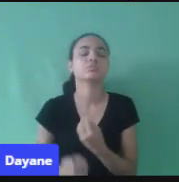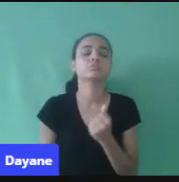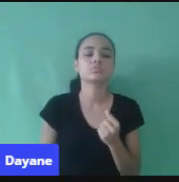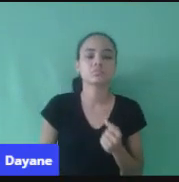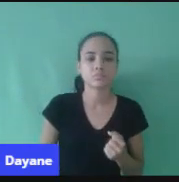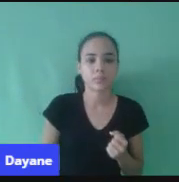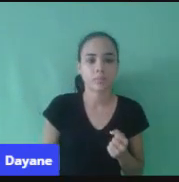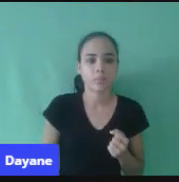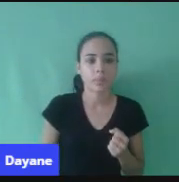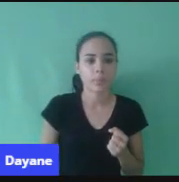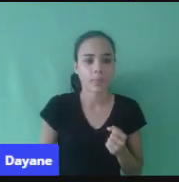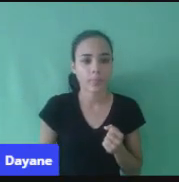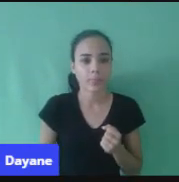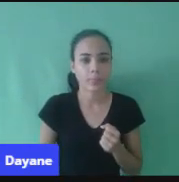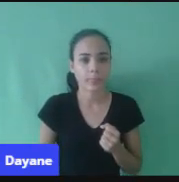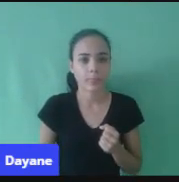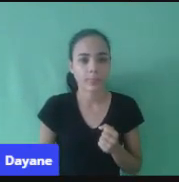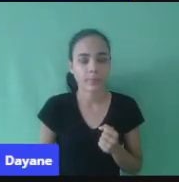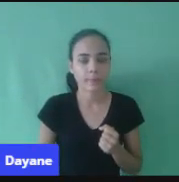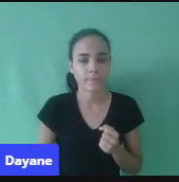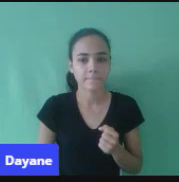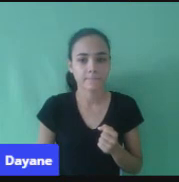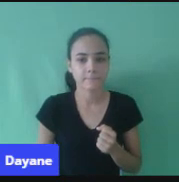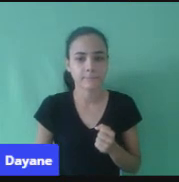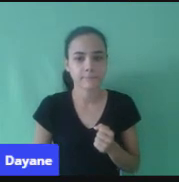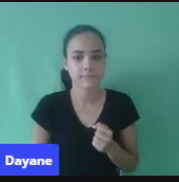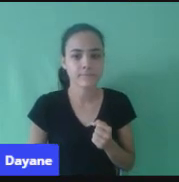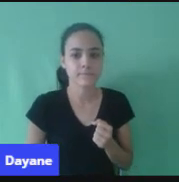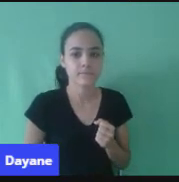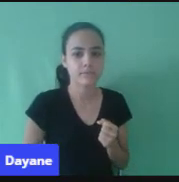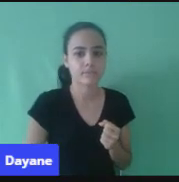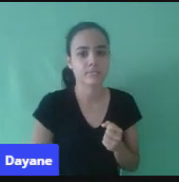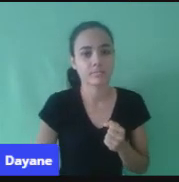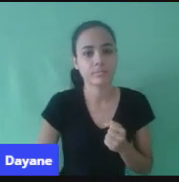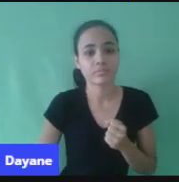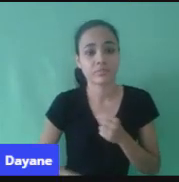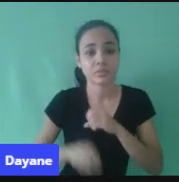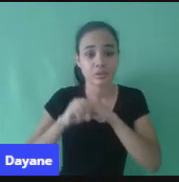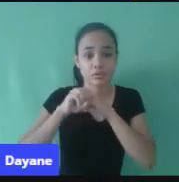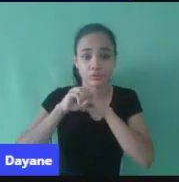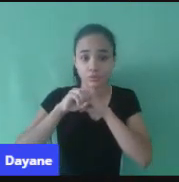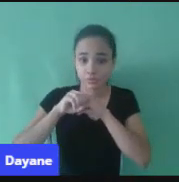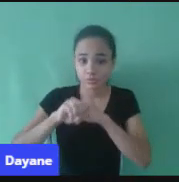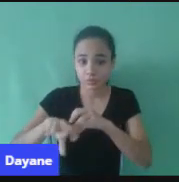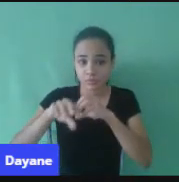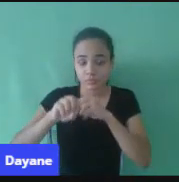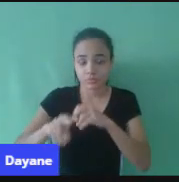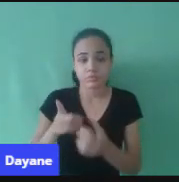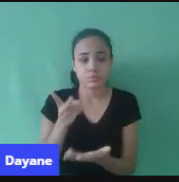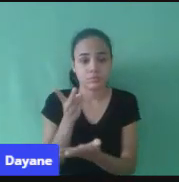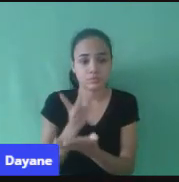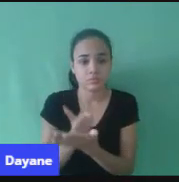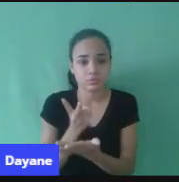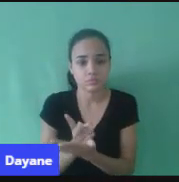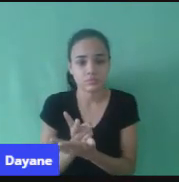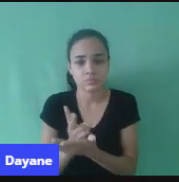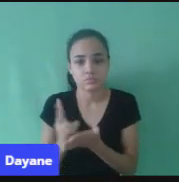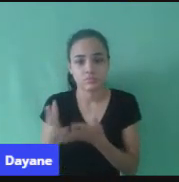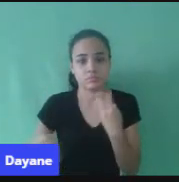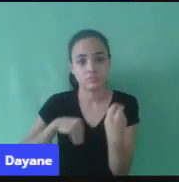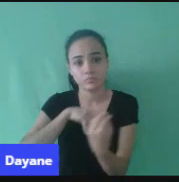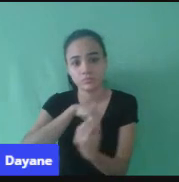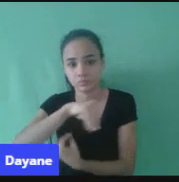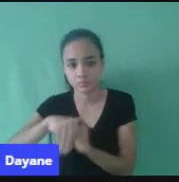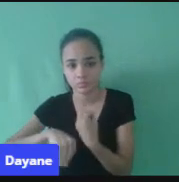mesclado, blend, do inglês. A educação sempre foi misturada, híbrida, sempre